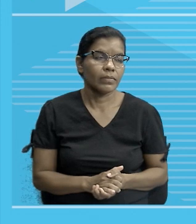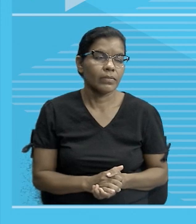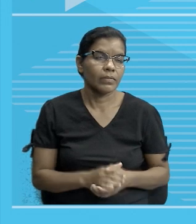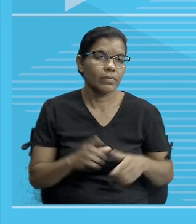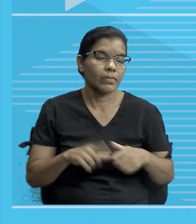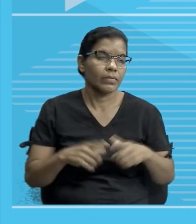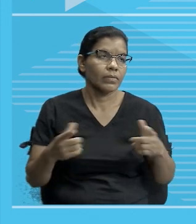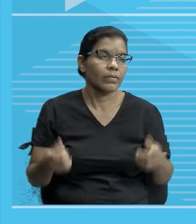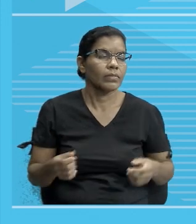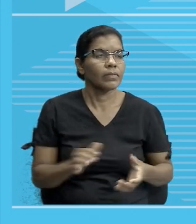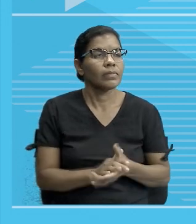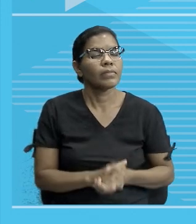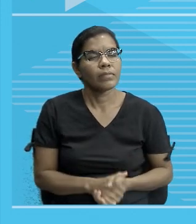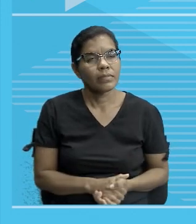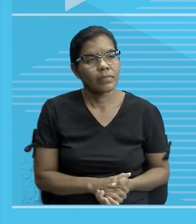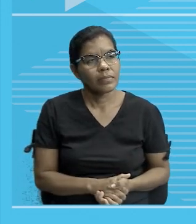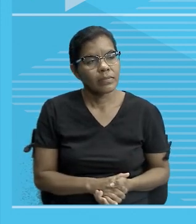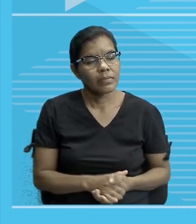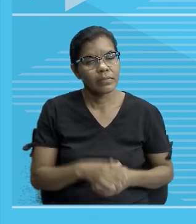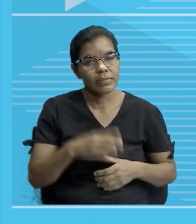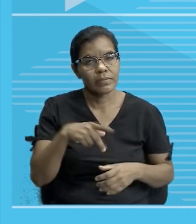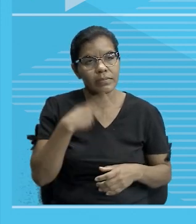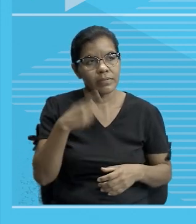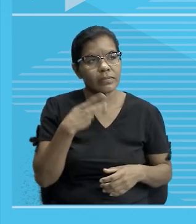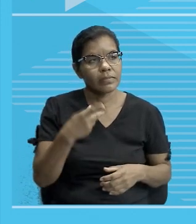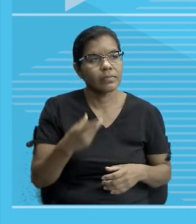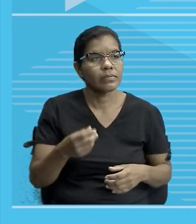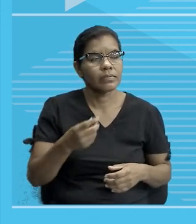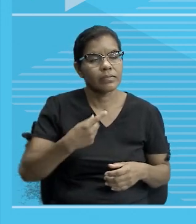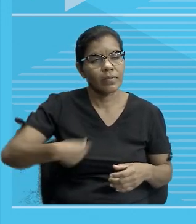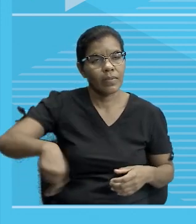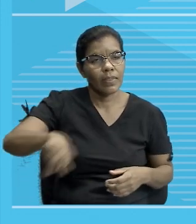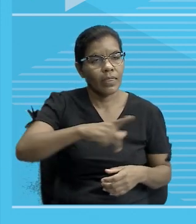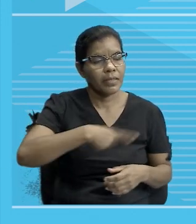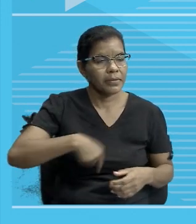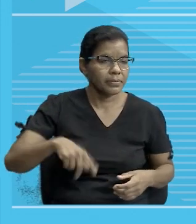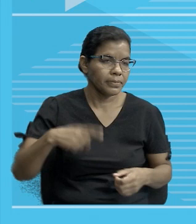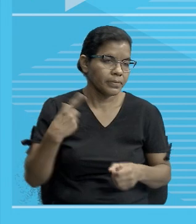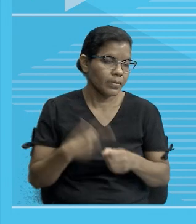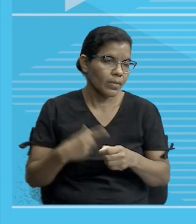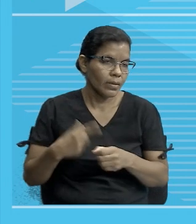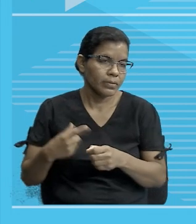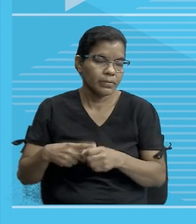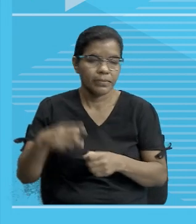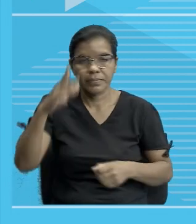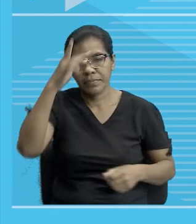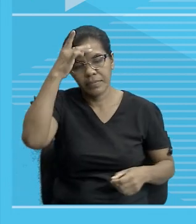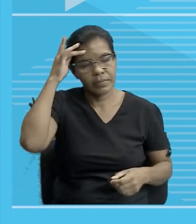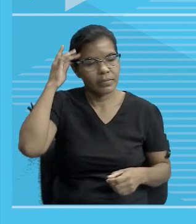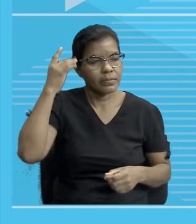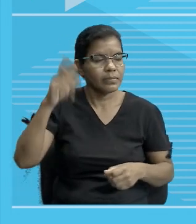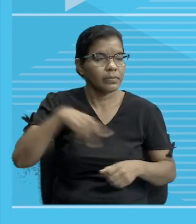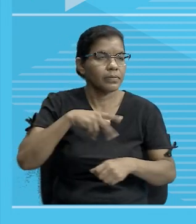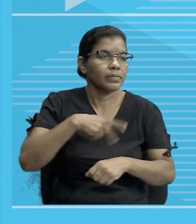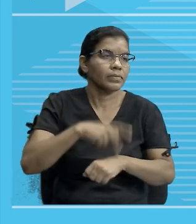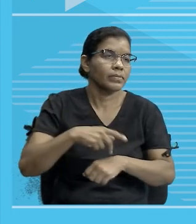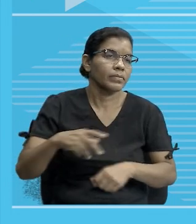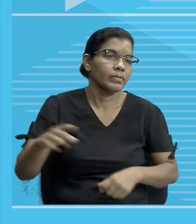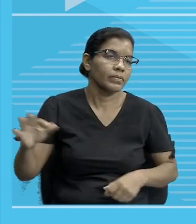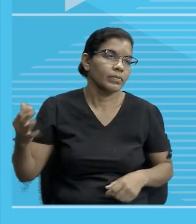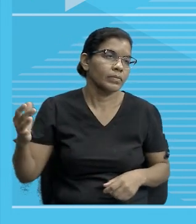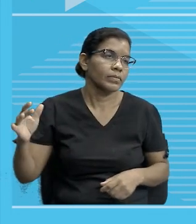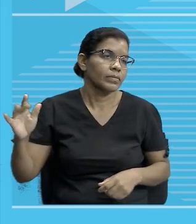Mas além disso, ele disse assim, olha, todos os cidadãos franceses vão ter direito ao